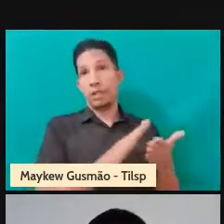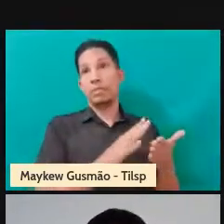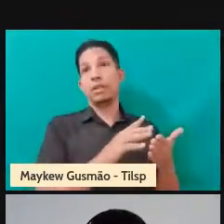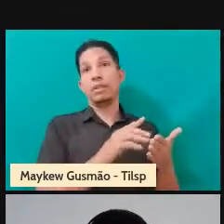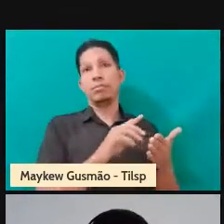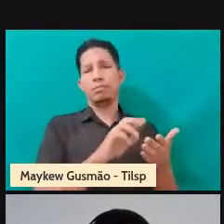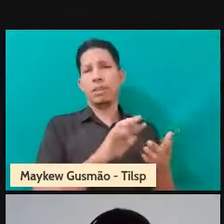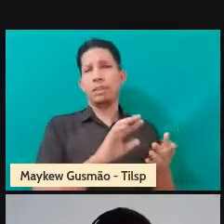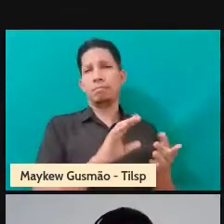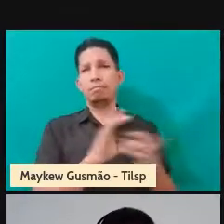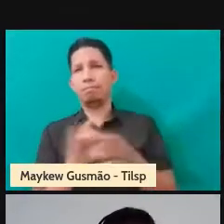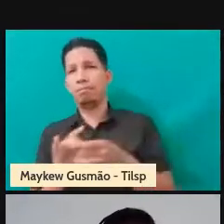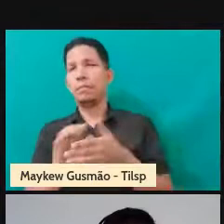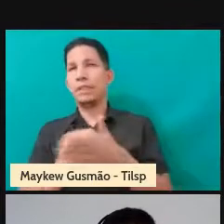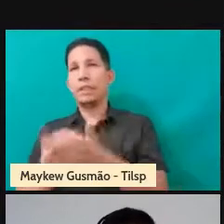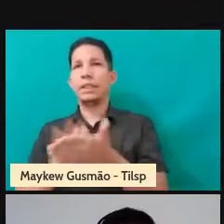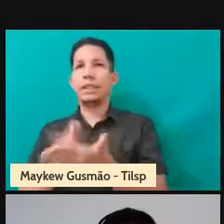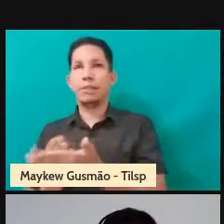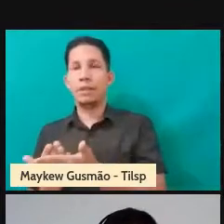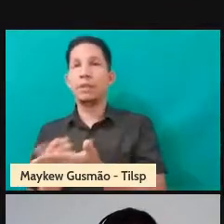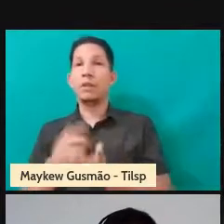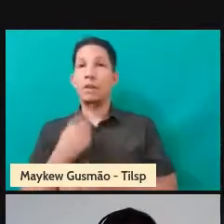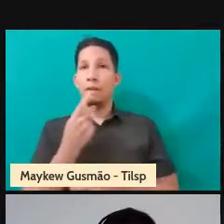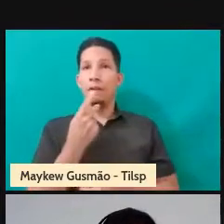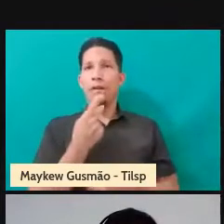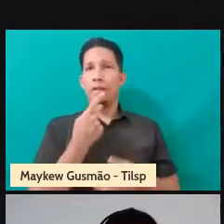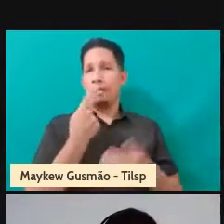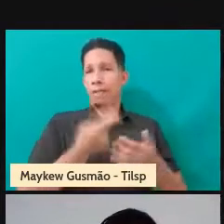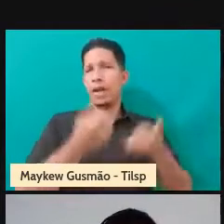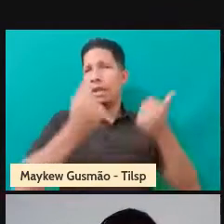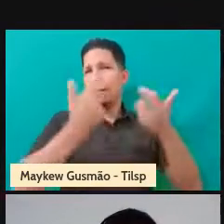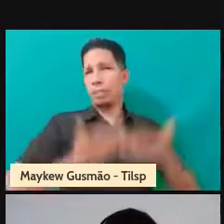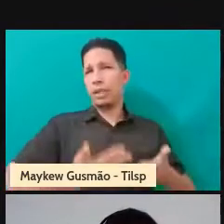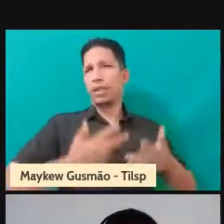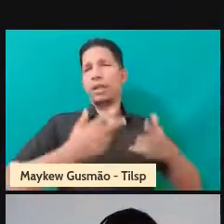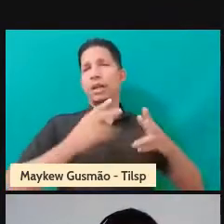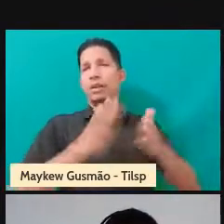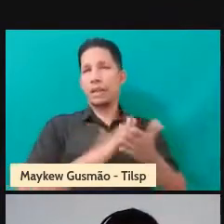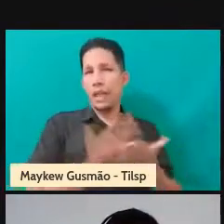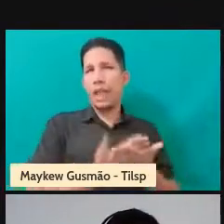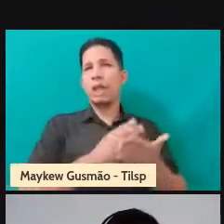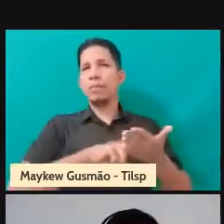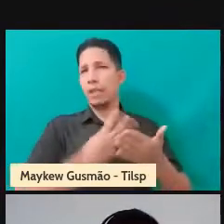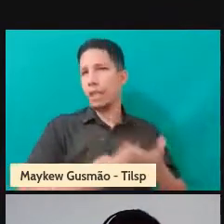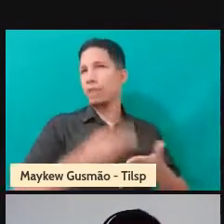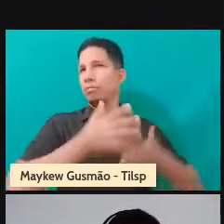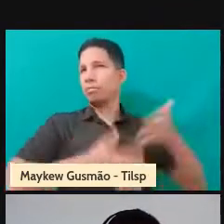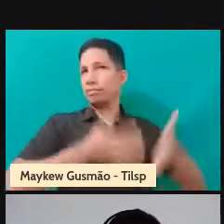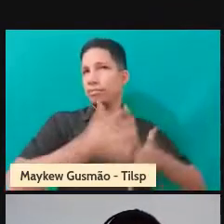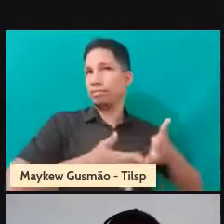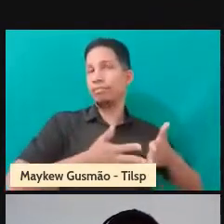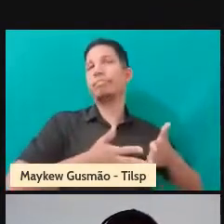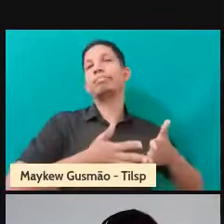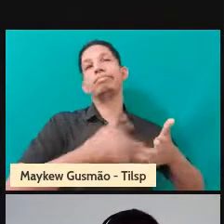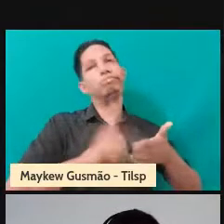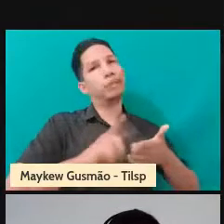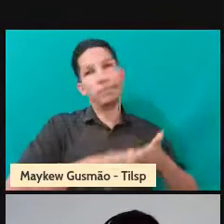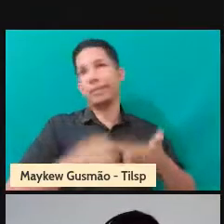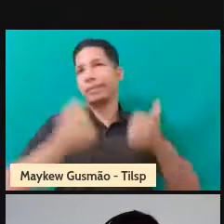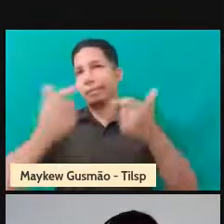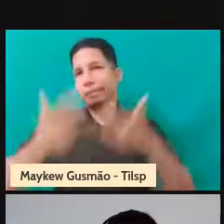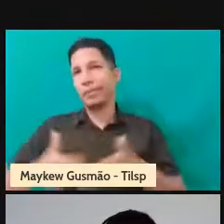Então, quando a gente fala do intérprete, a gente também está falando sobre guia e interpretação de certa forma, né, de modo